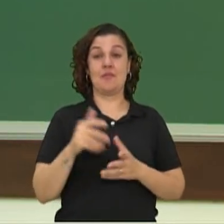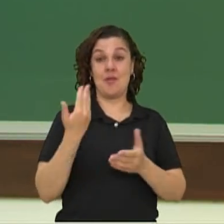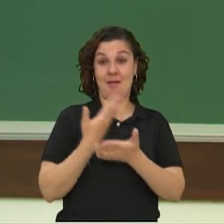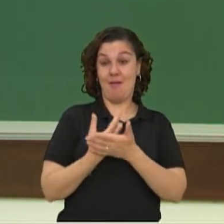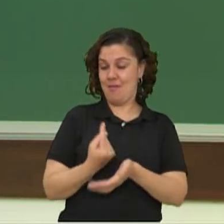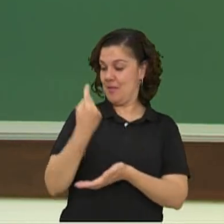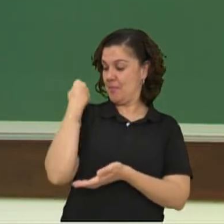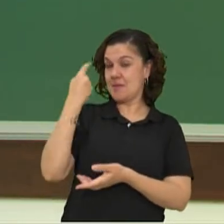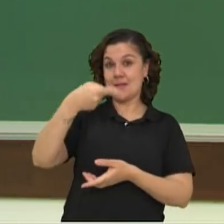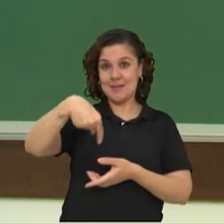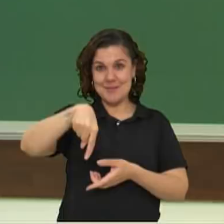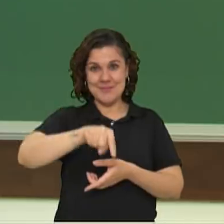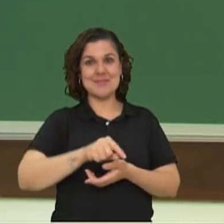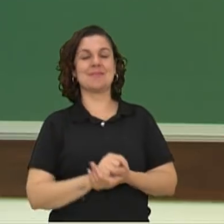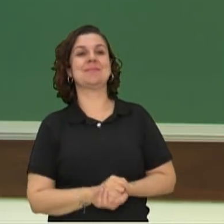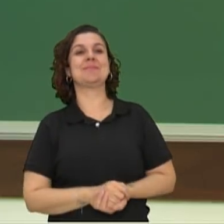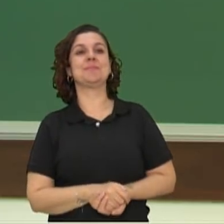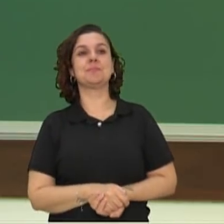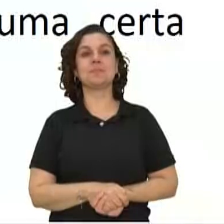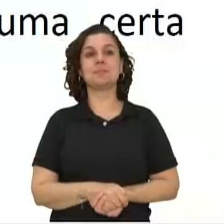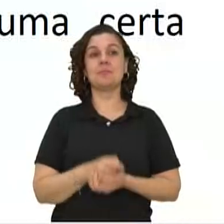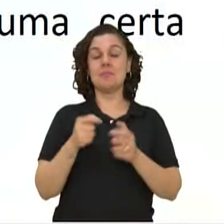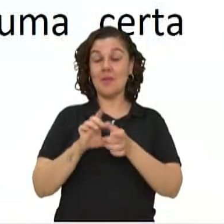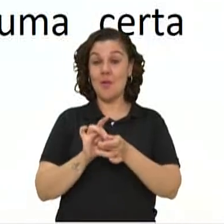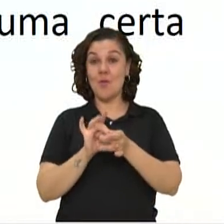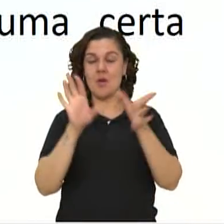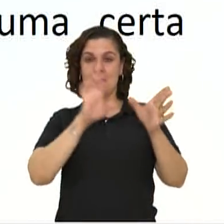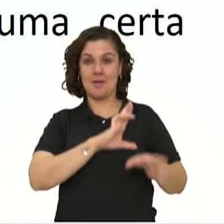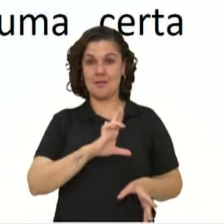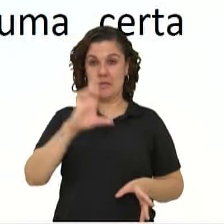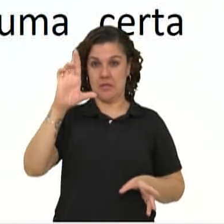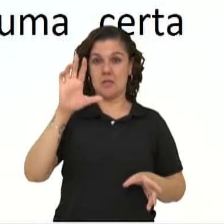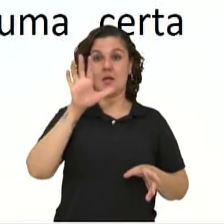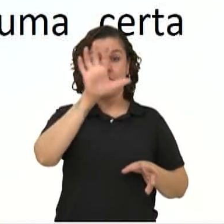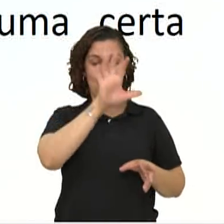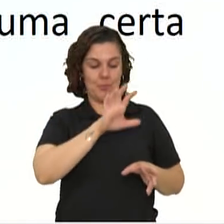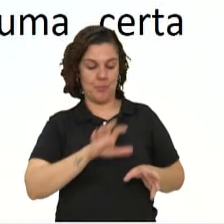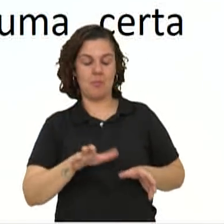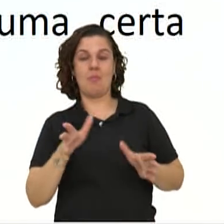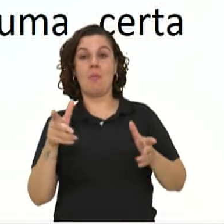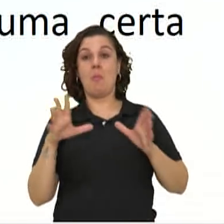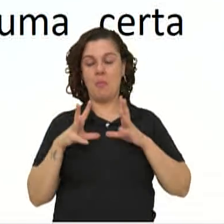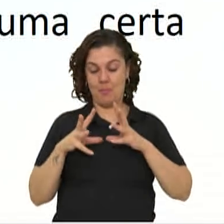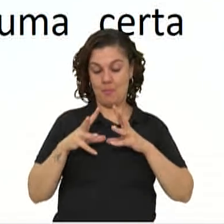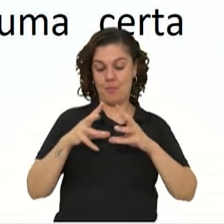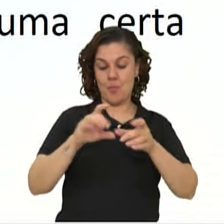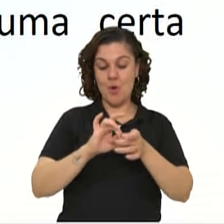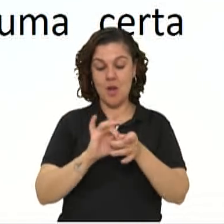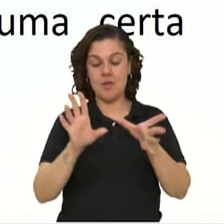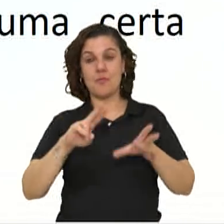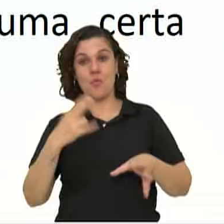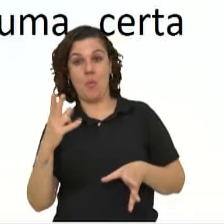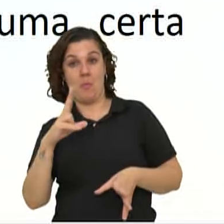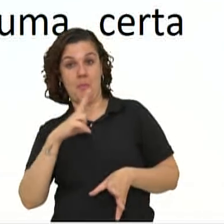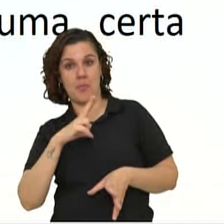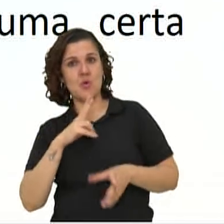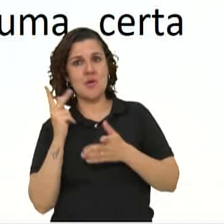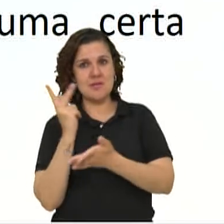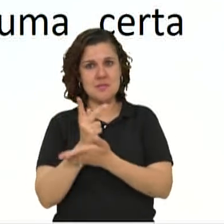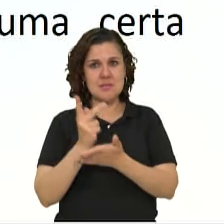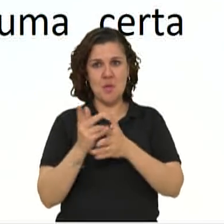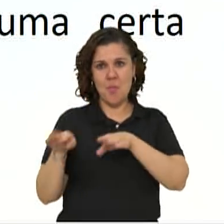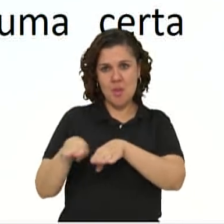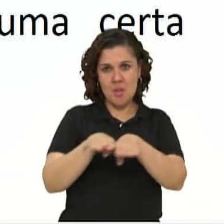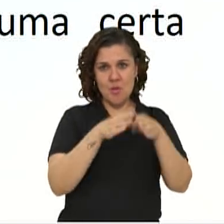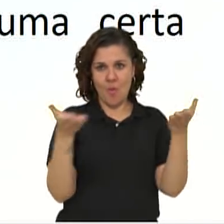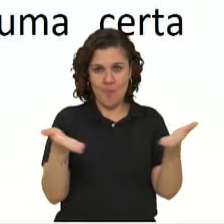última aula com vocês, tá? A liberdade religiosa nos espaços públicos e privados nem sempre foi igual ao que